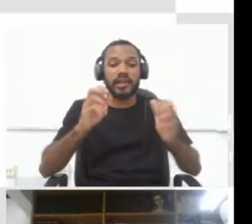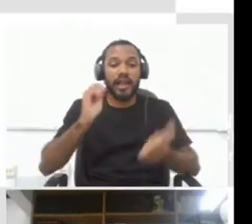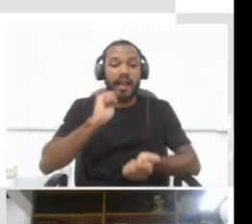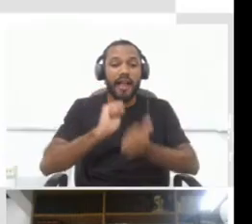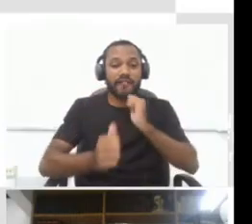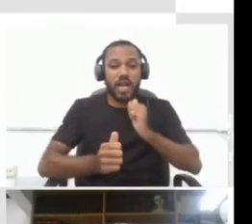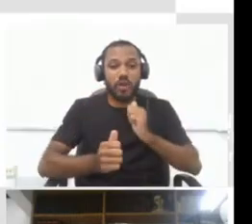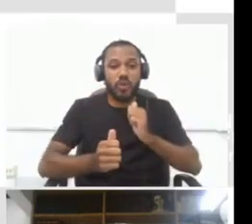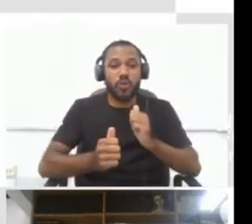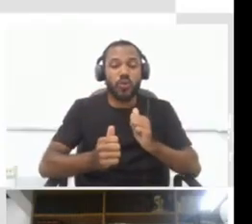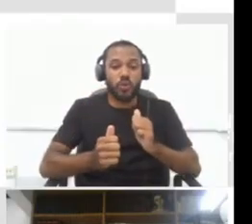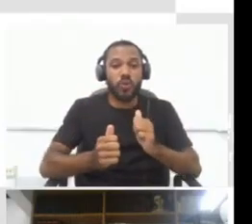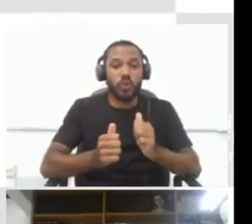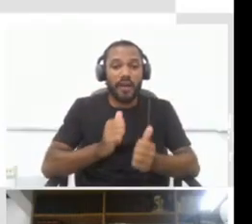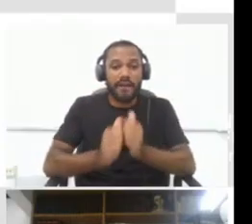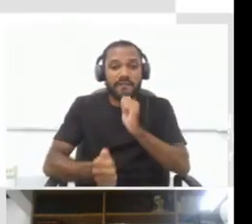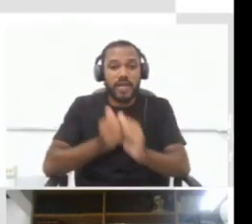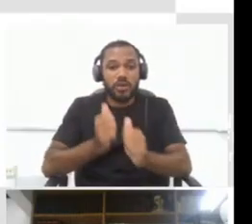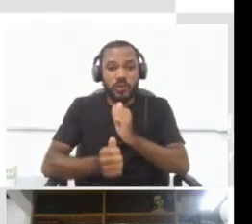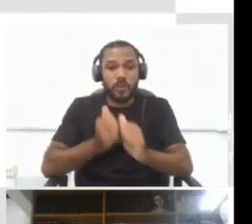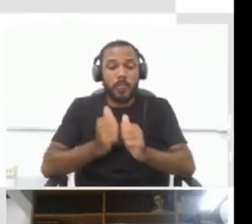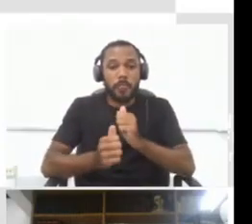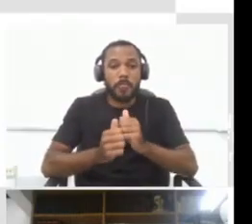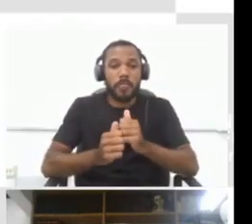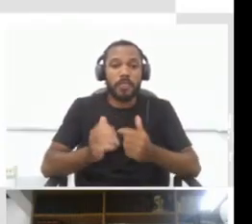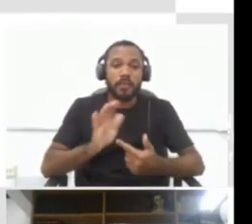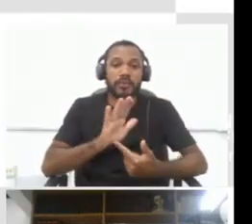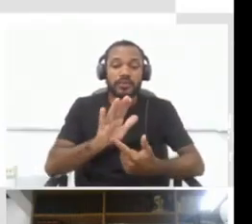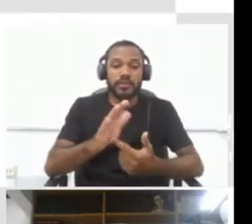comparar 2022 com os 7